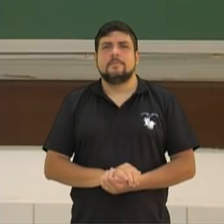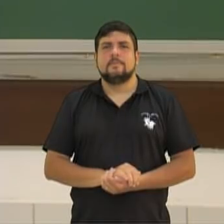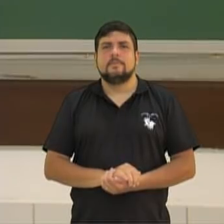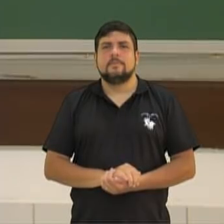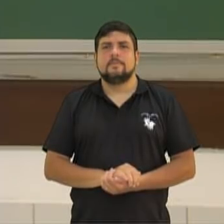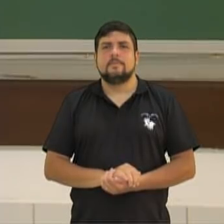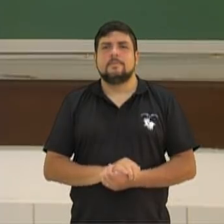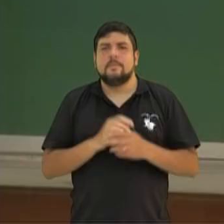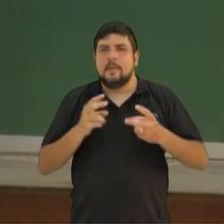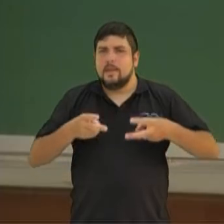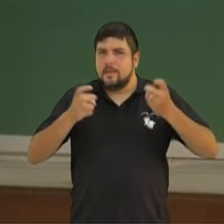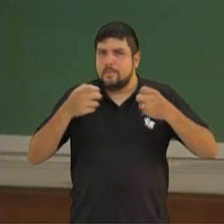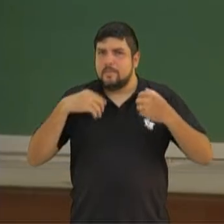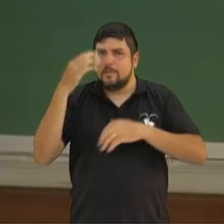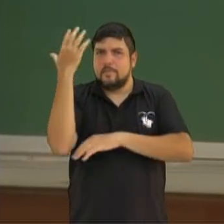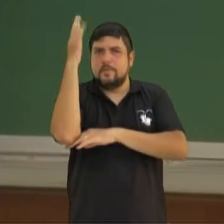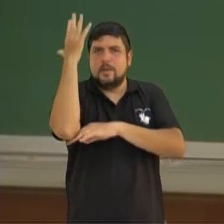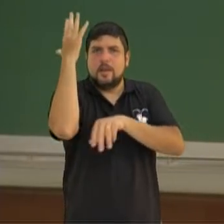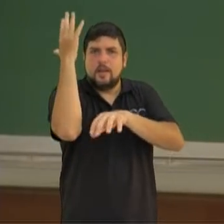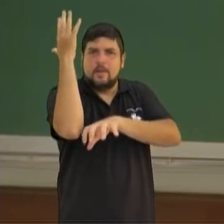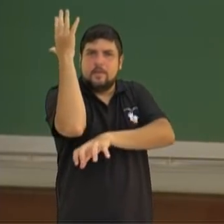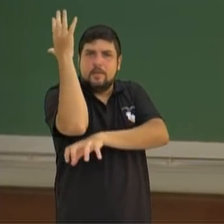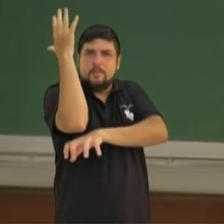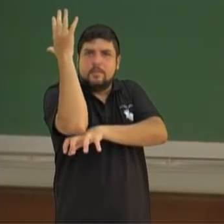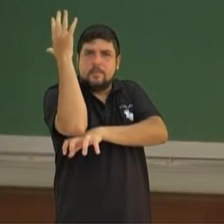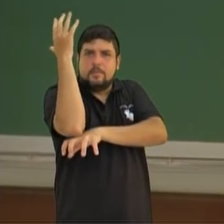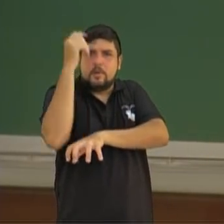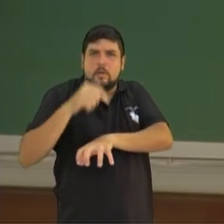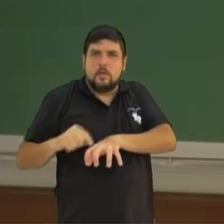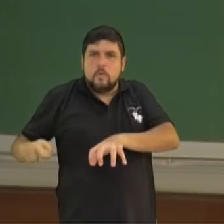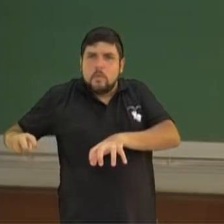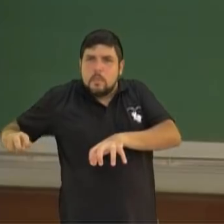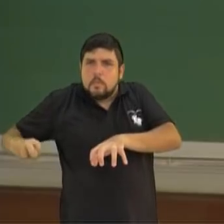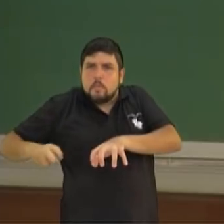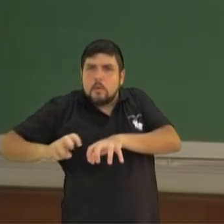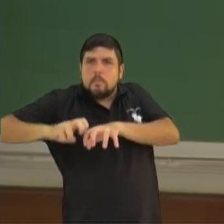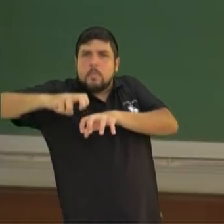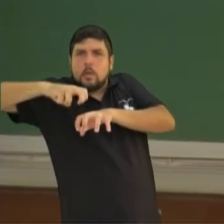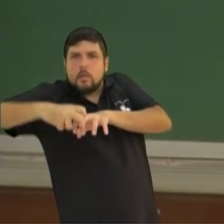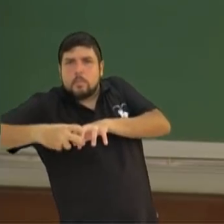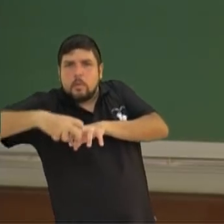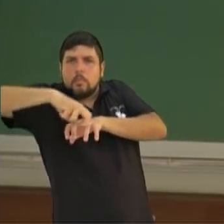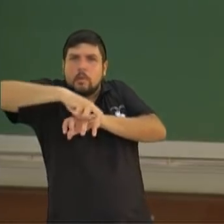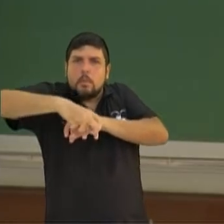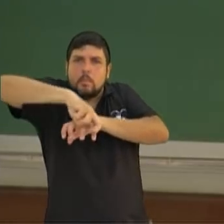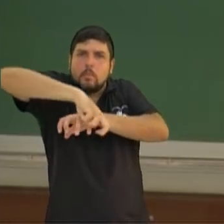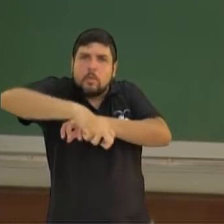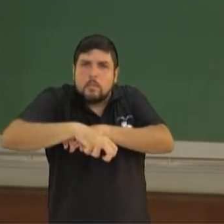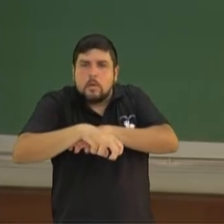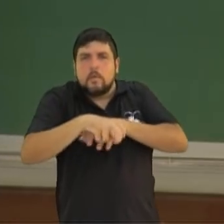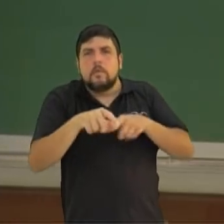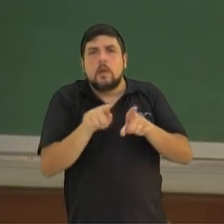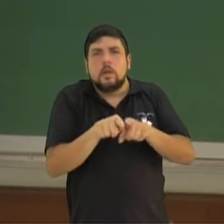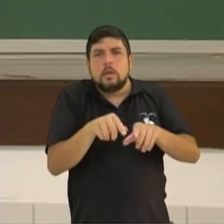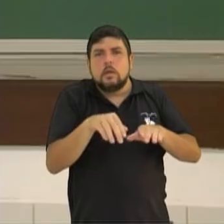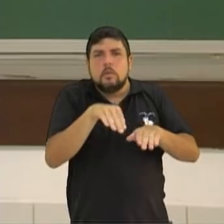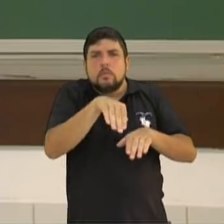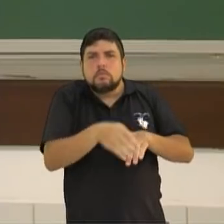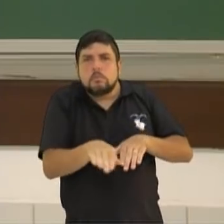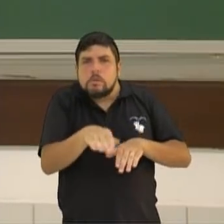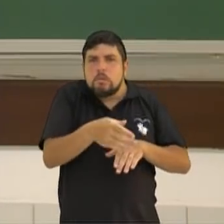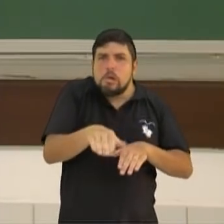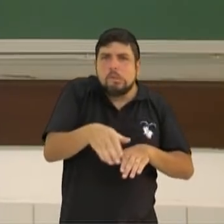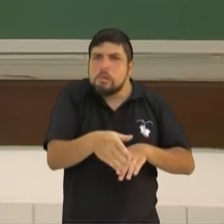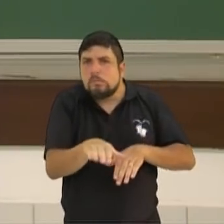de raízes de árvore, além, né, de ter a depressão ali do terreno depois do obstáculo, né? Então é